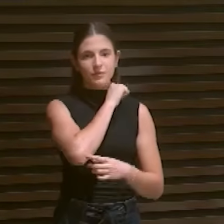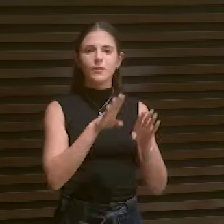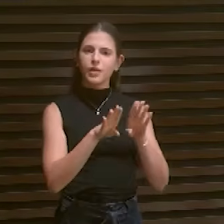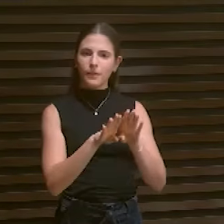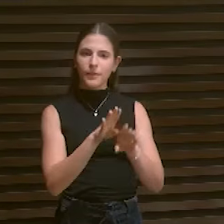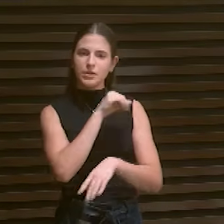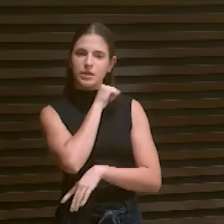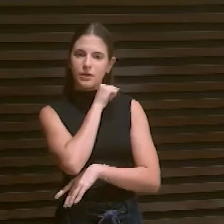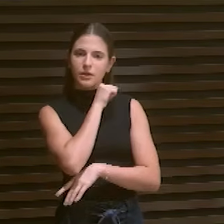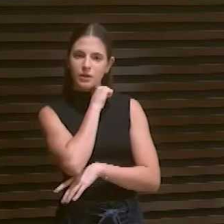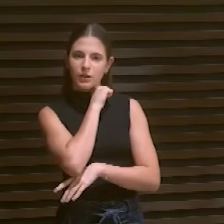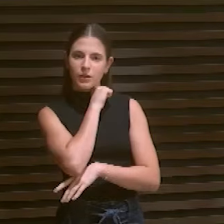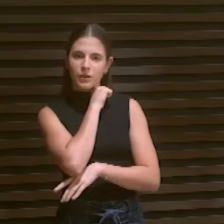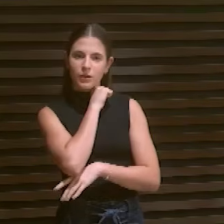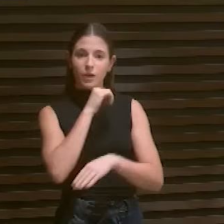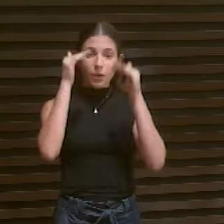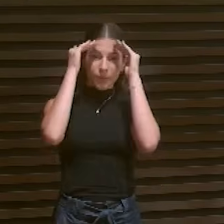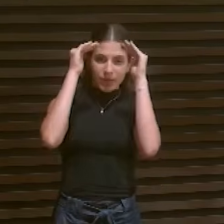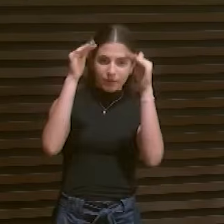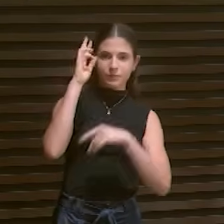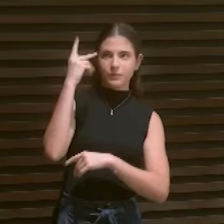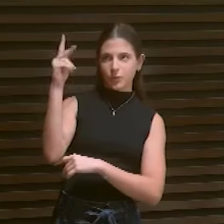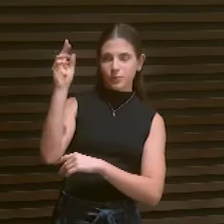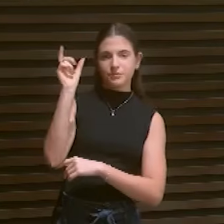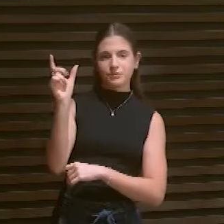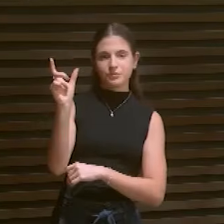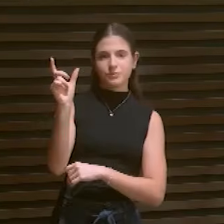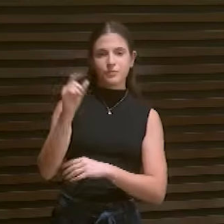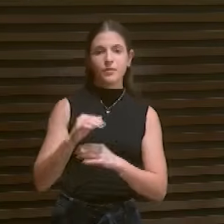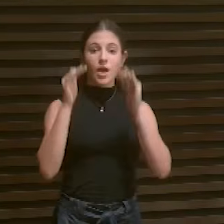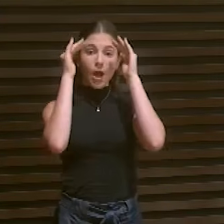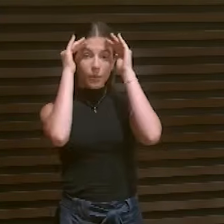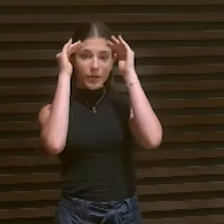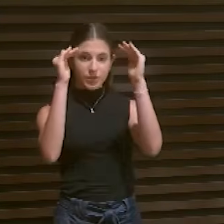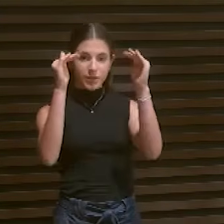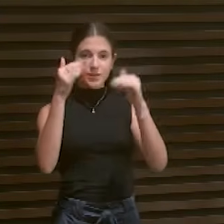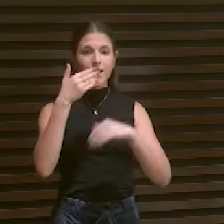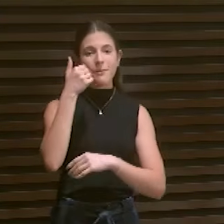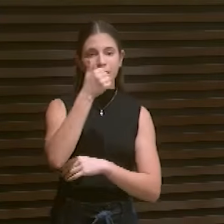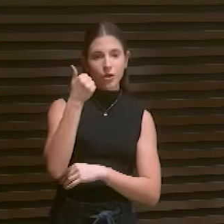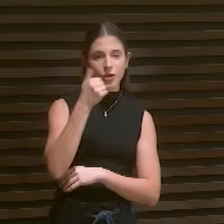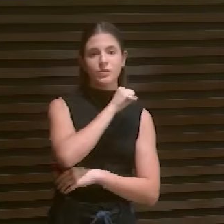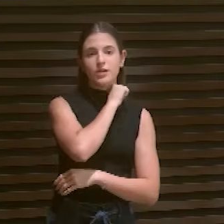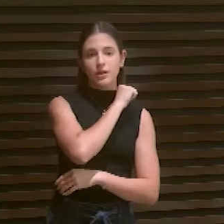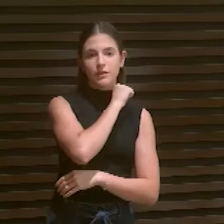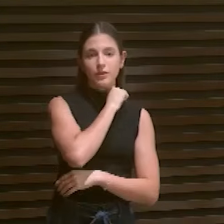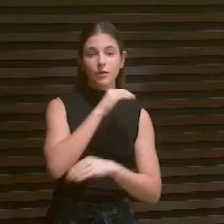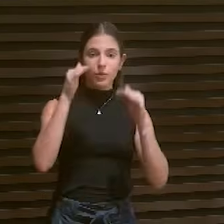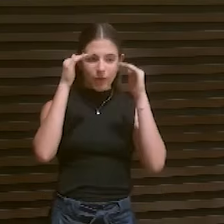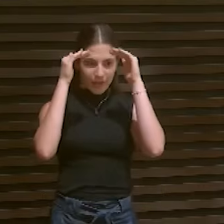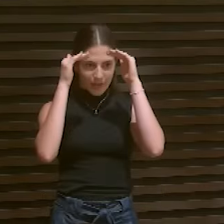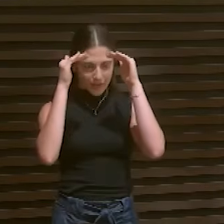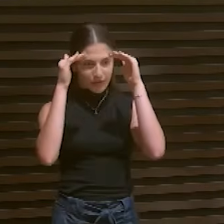sacrifícios, quanto em que se obedeça a sua palavra? A obediência é melhor do que o sacrifício, e a